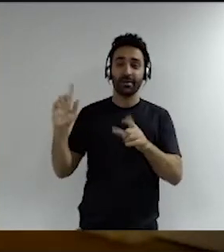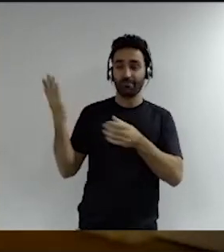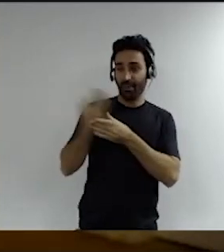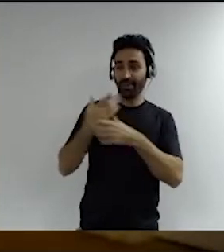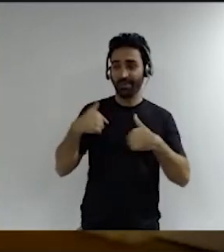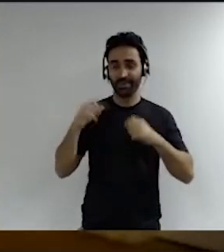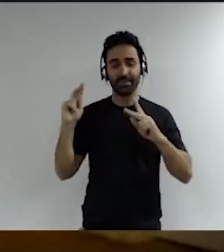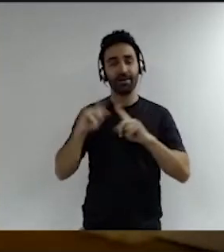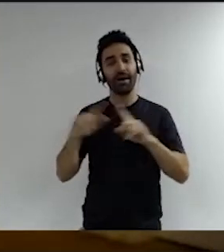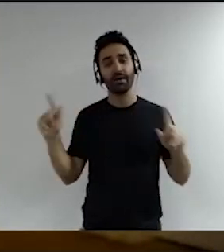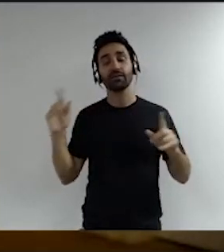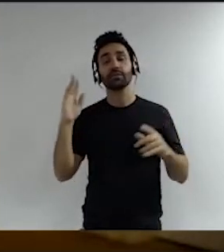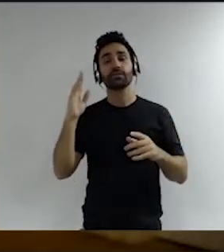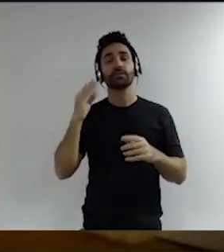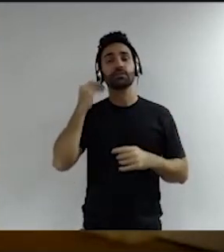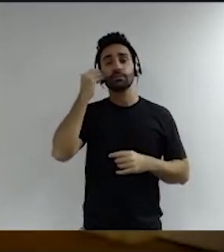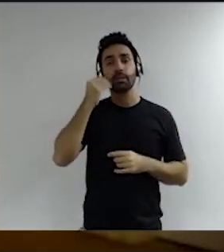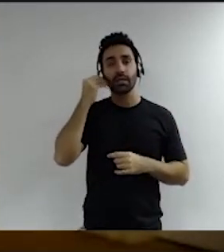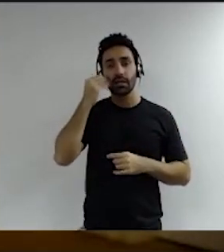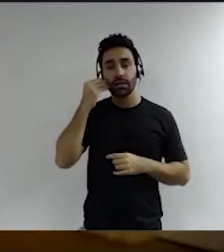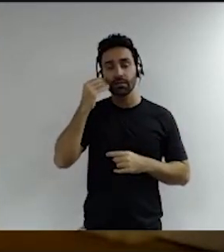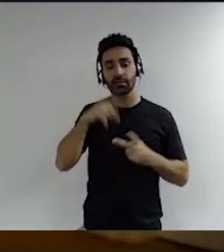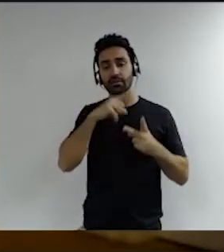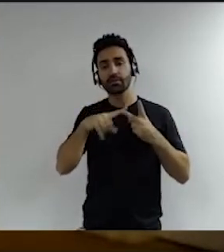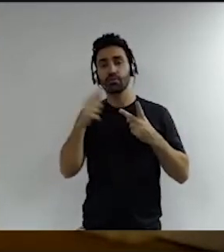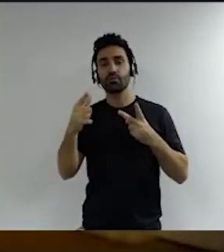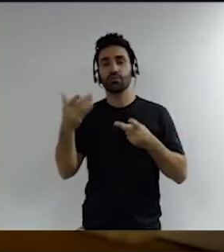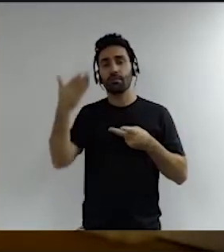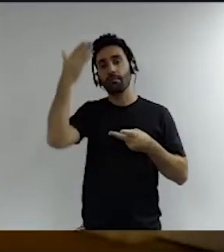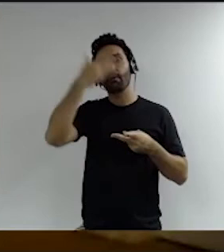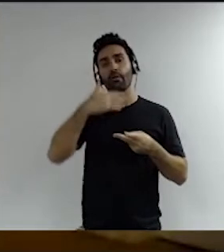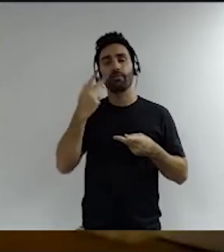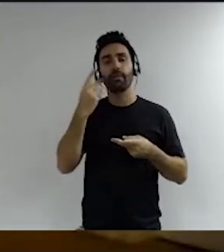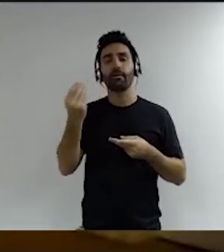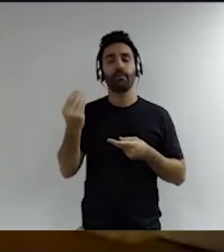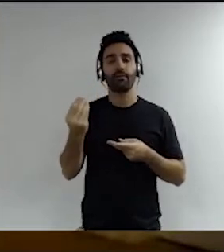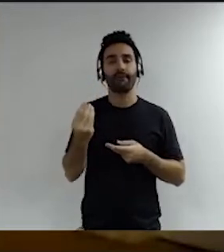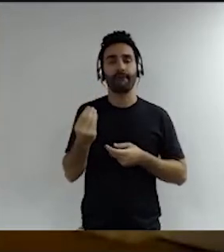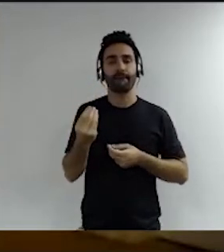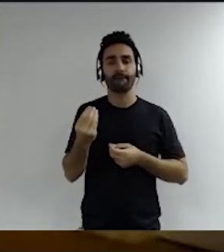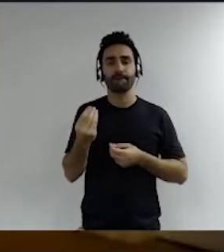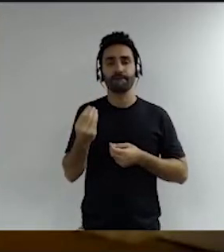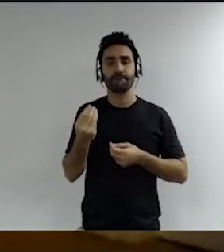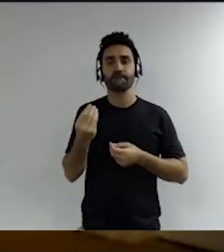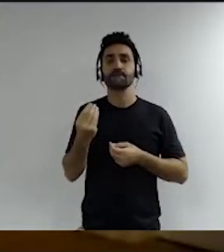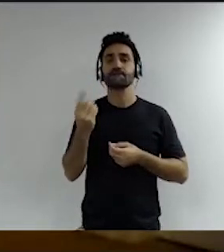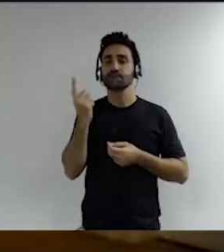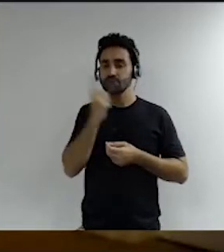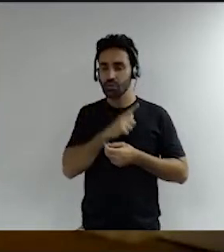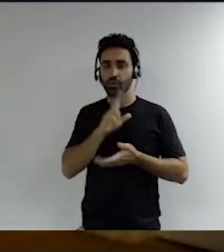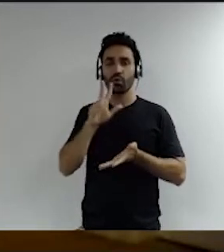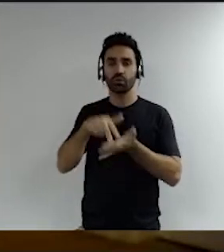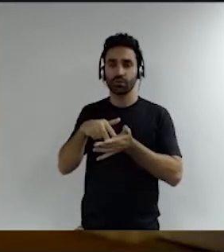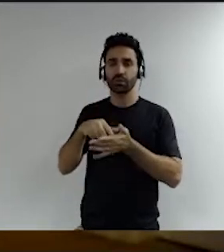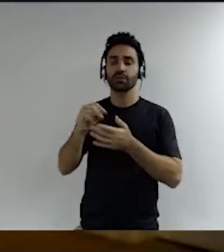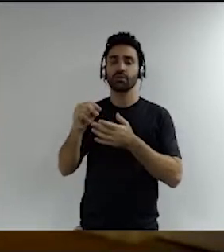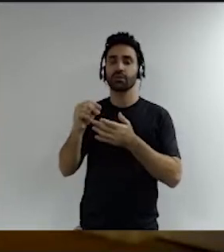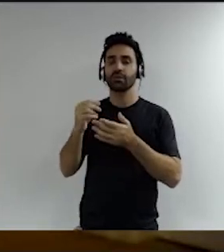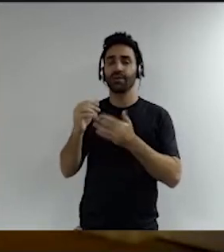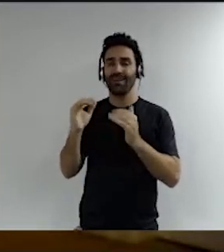de uns anos de experiência, ele faz uma outra prova para poder advogar nas cortes de